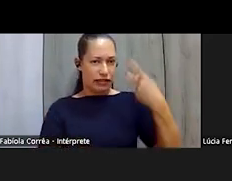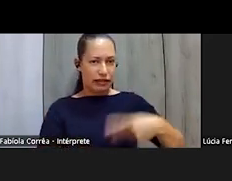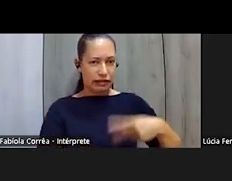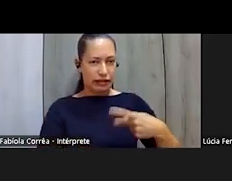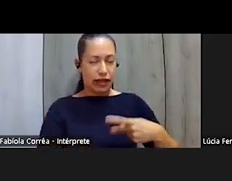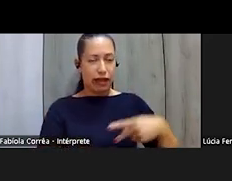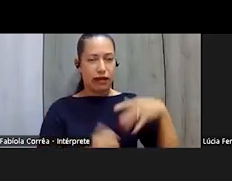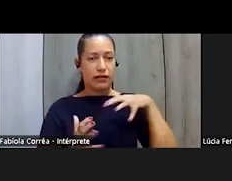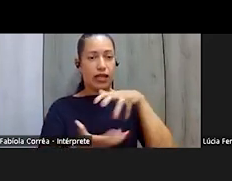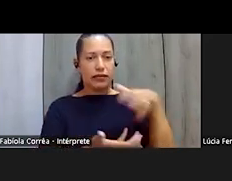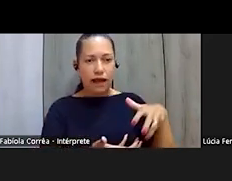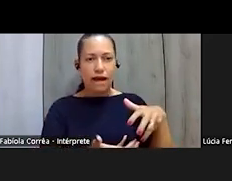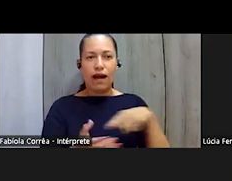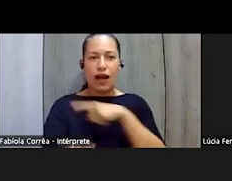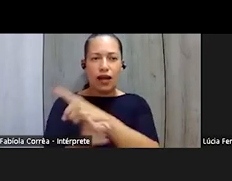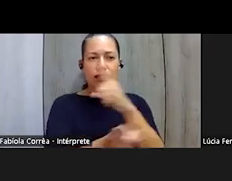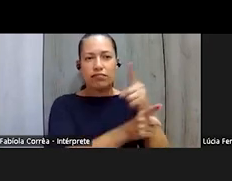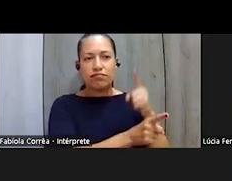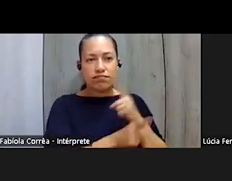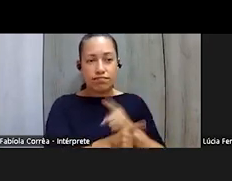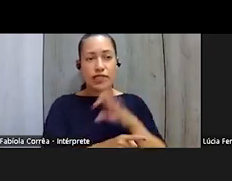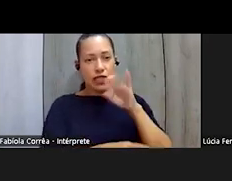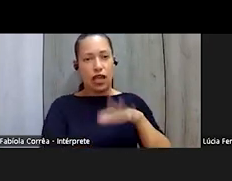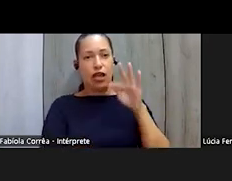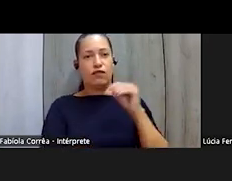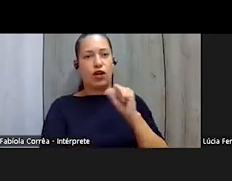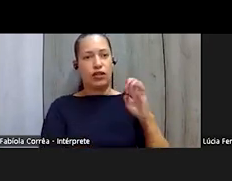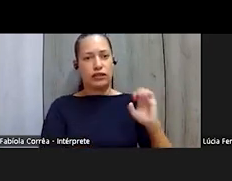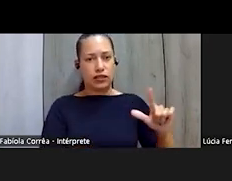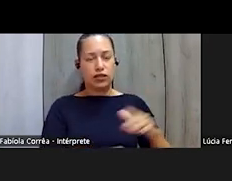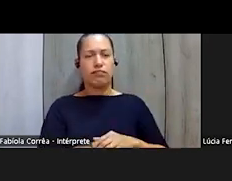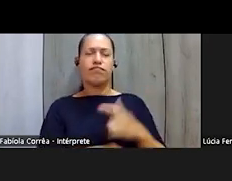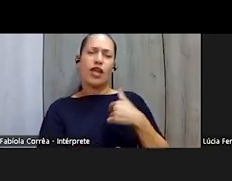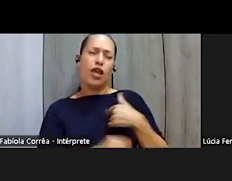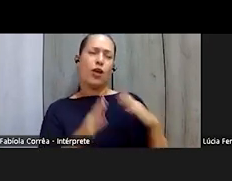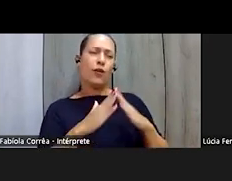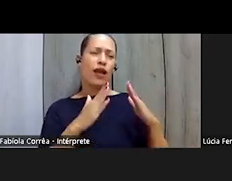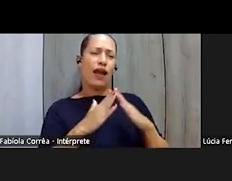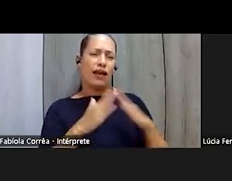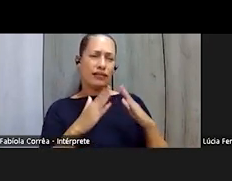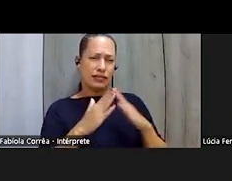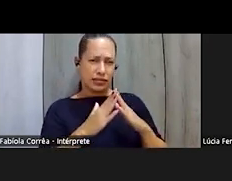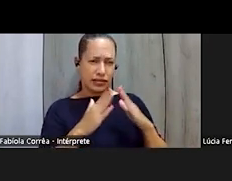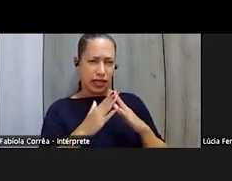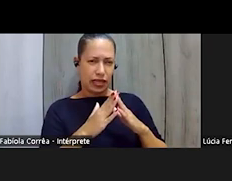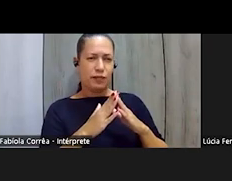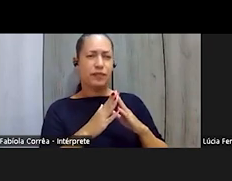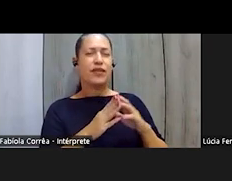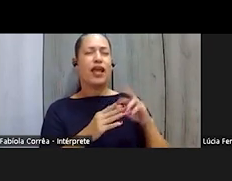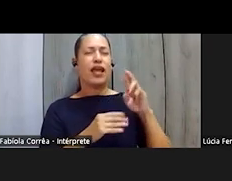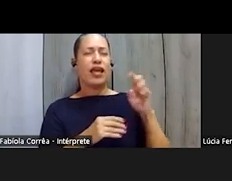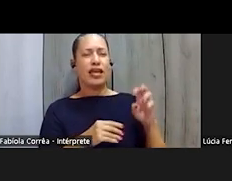desses elementos que seriam os fósseis. Eu, como morava em Resende, e era uma área